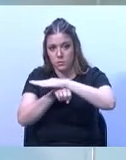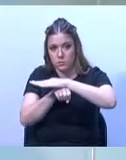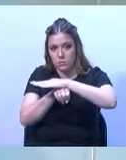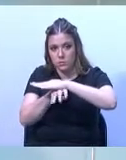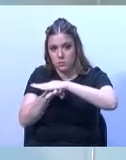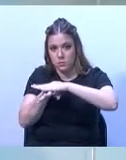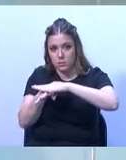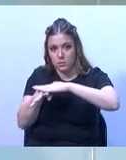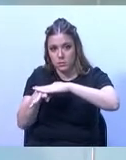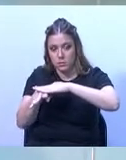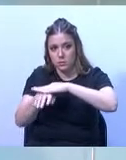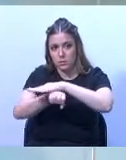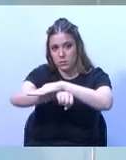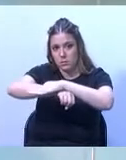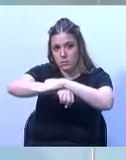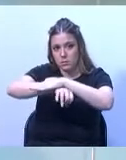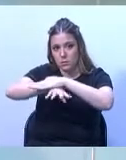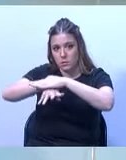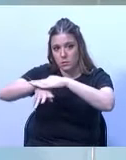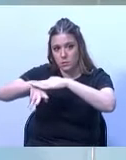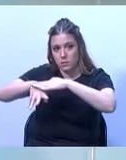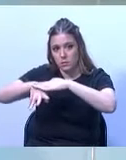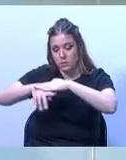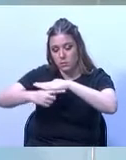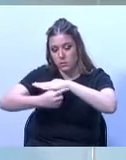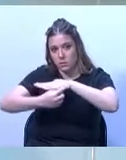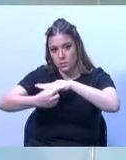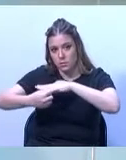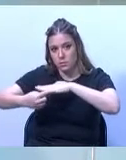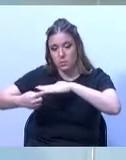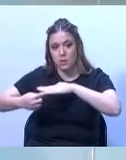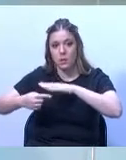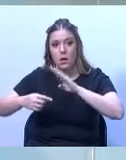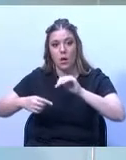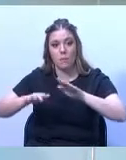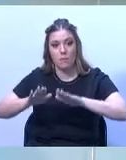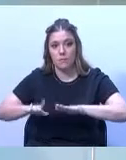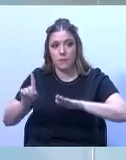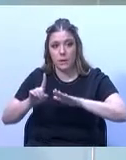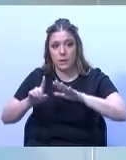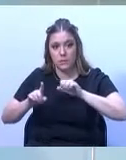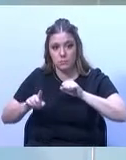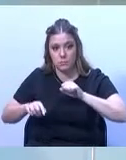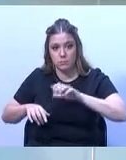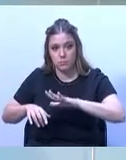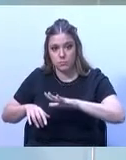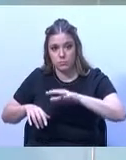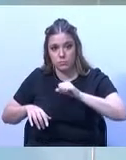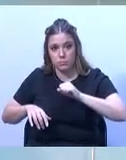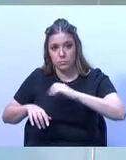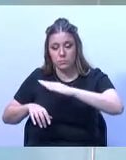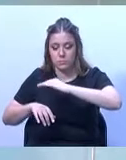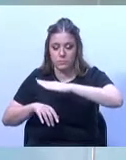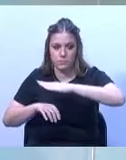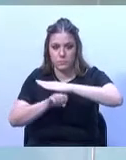este movimento que nós, ao deambularmos, ao caminharmos, o pé não é estático, não é? Faz estica e encolhe. Se me permite a expressão, estica e